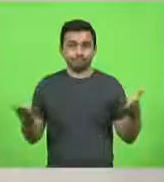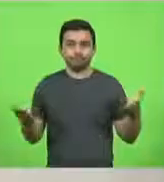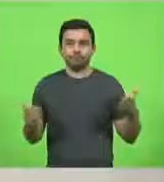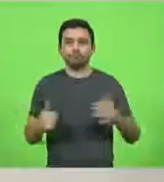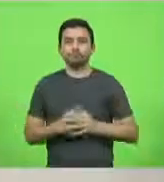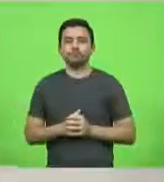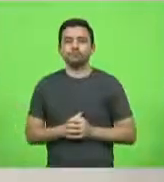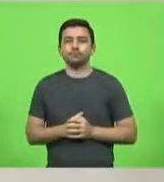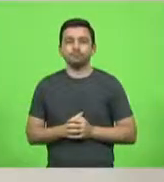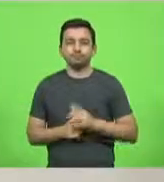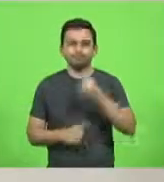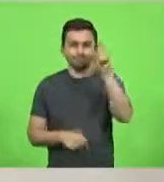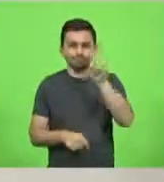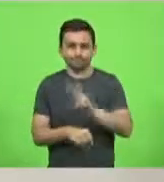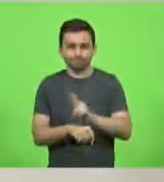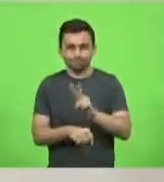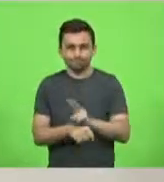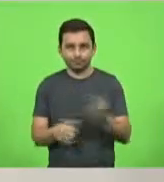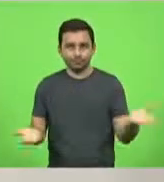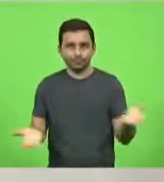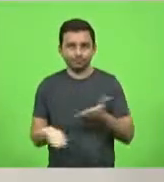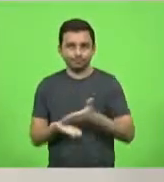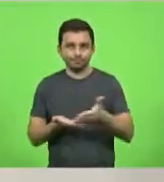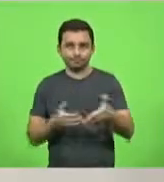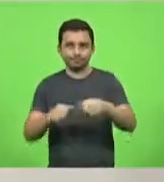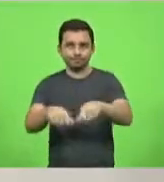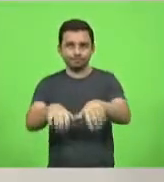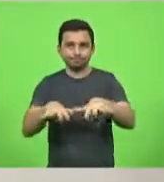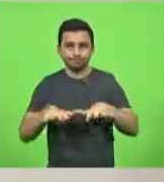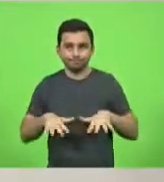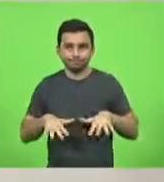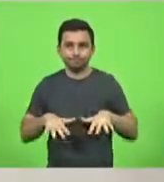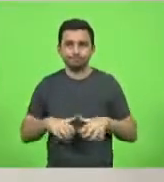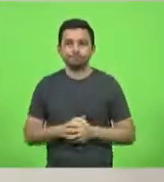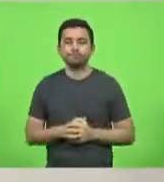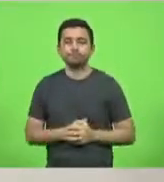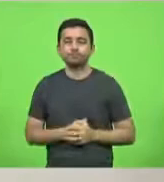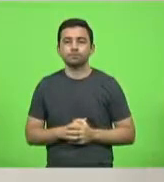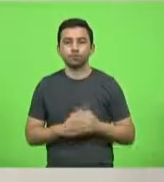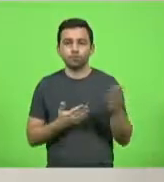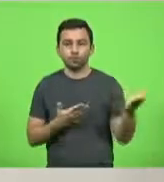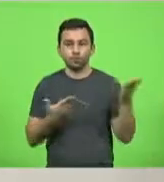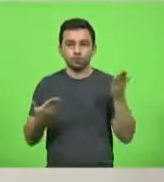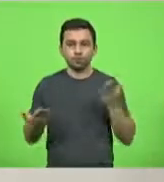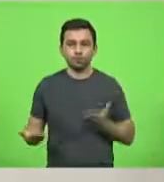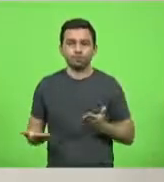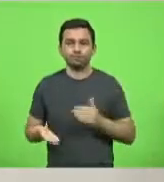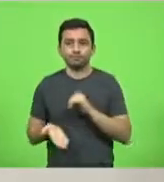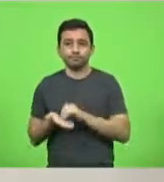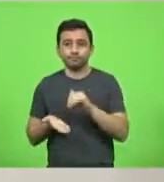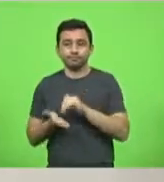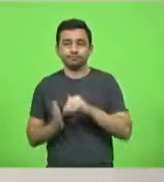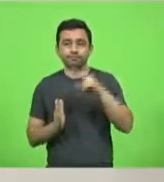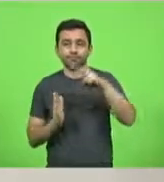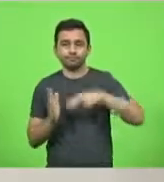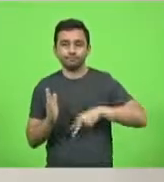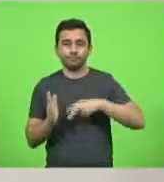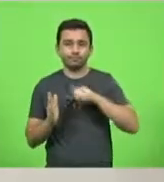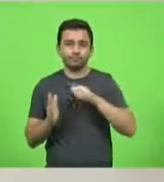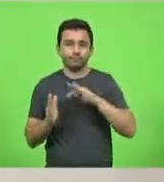Sob a proteção de Deus, declaro aberta a presente sessão. Convido o senhor secretário para proceder à leitura das